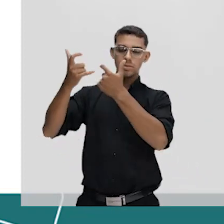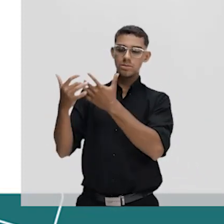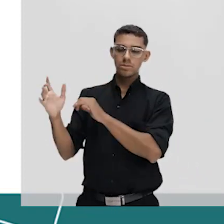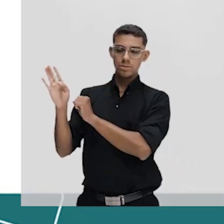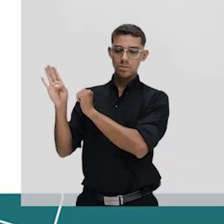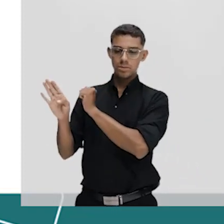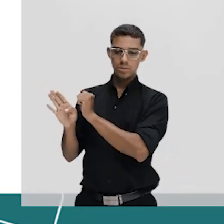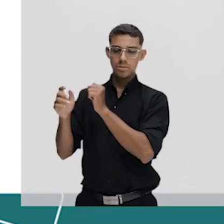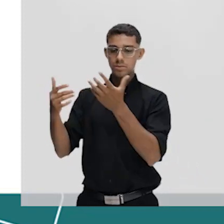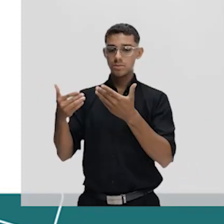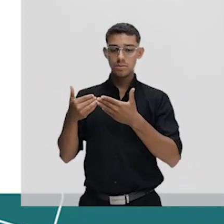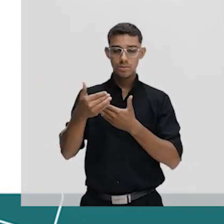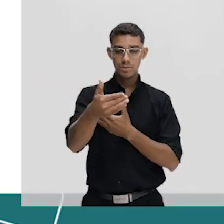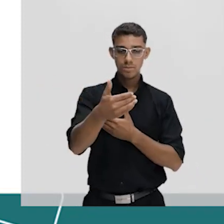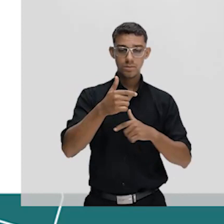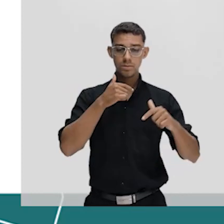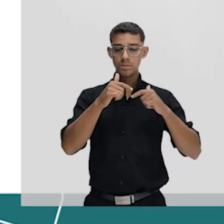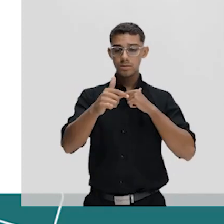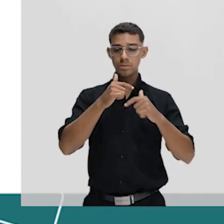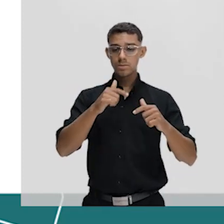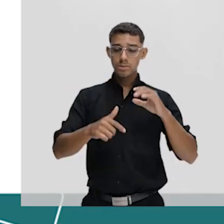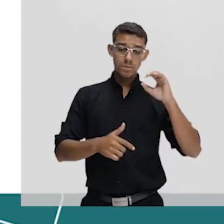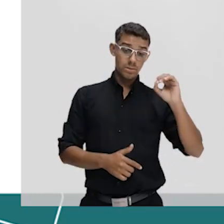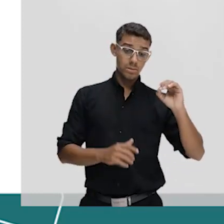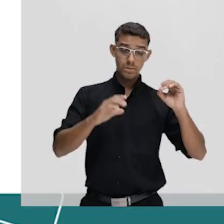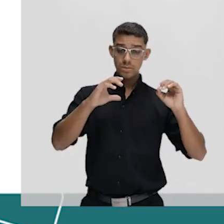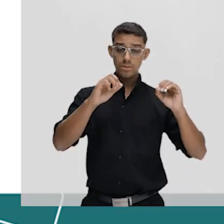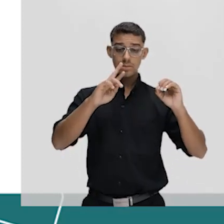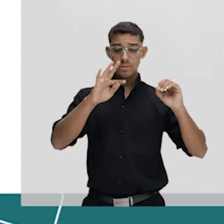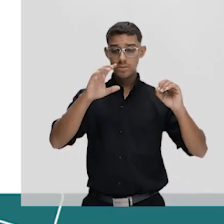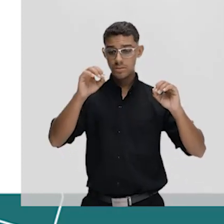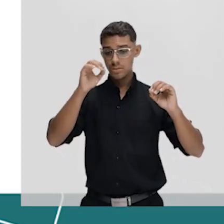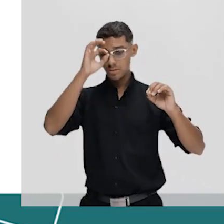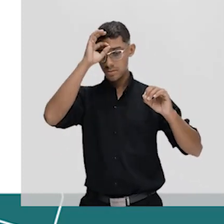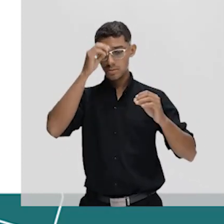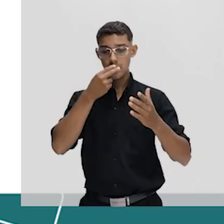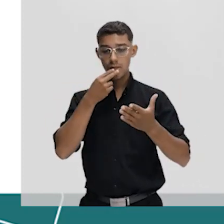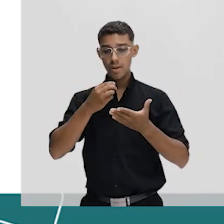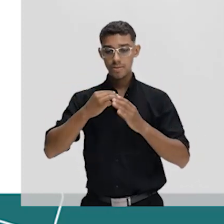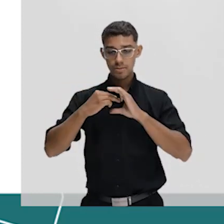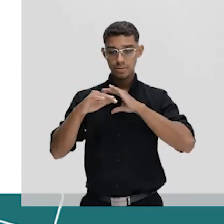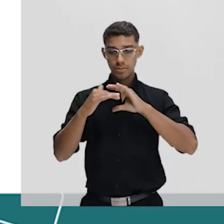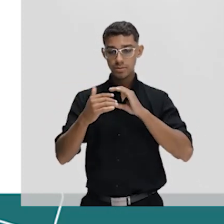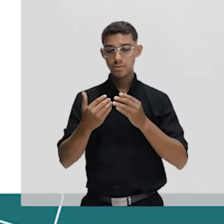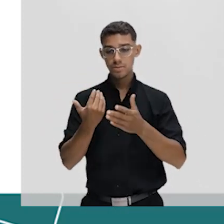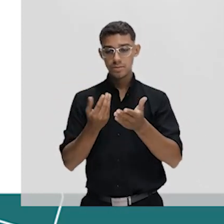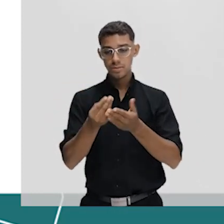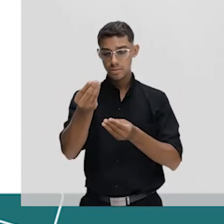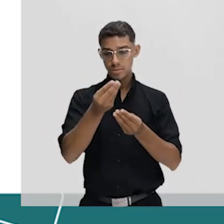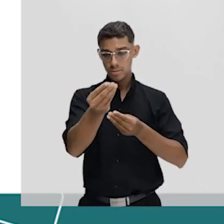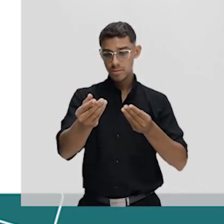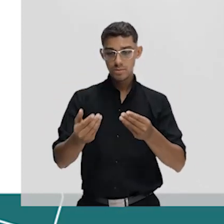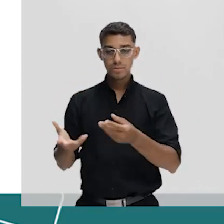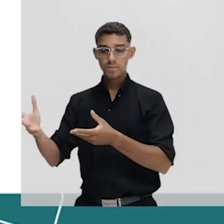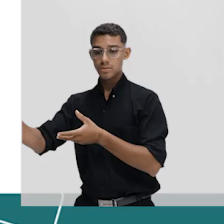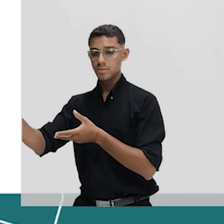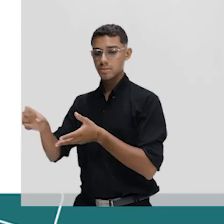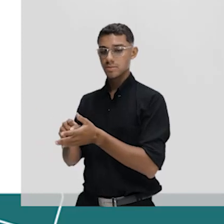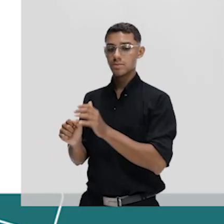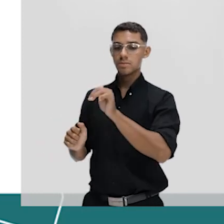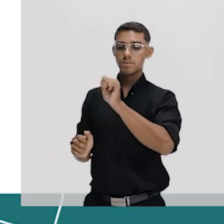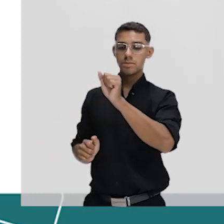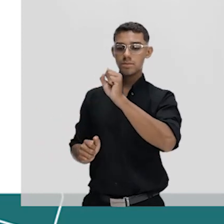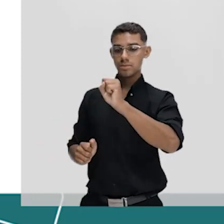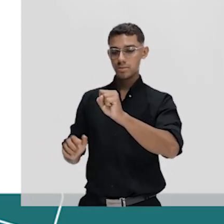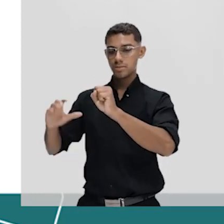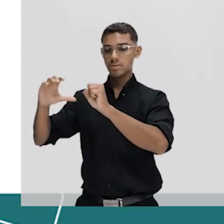Durante o trabalho, o carteiro recolheu as cartas. A língua portuguesa é importante para um bom estudante. O prédio